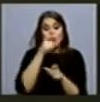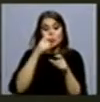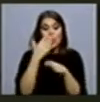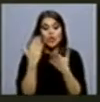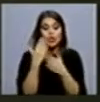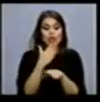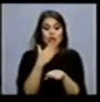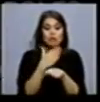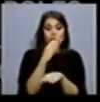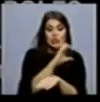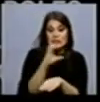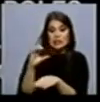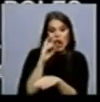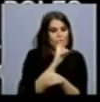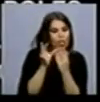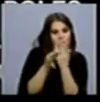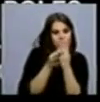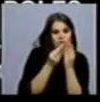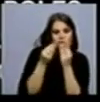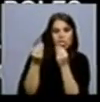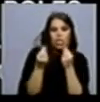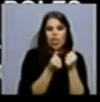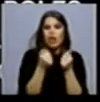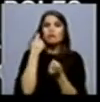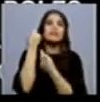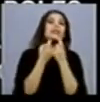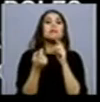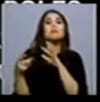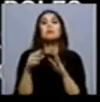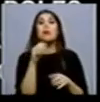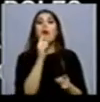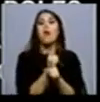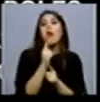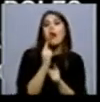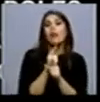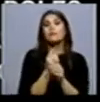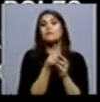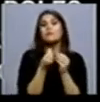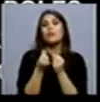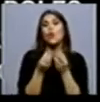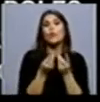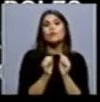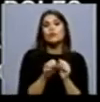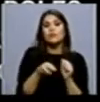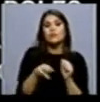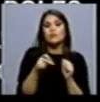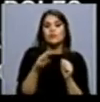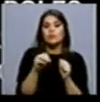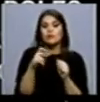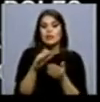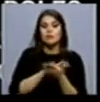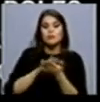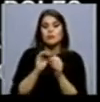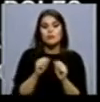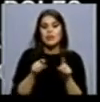olhavam para a massa dos anéis e pensavam que a massa dos anéis teria aproximadamente a mesma quantidade de massa da Lua Mimas de